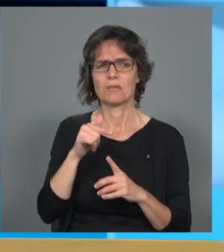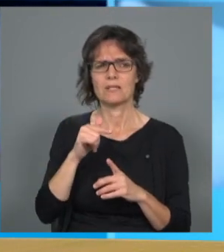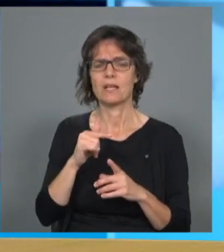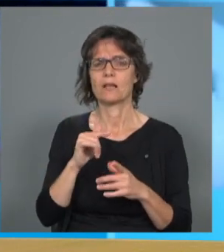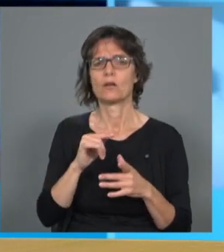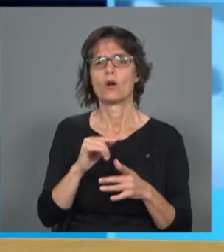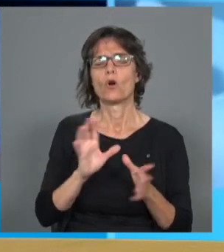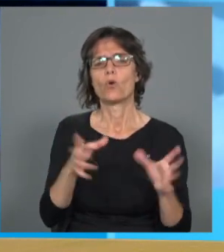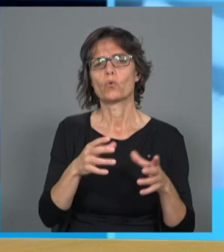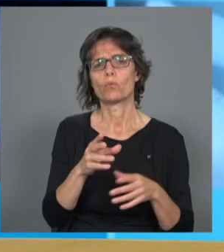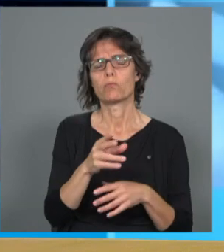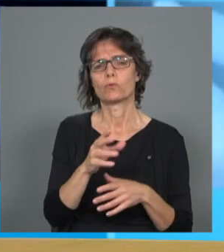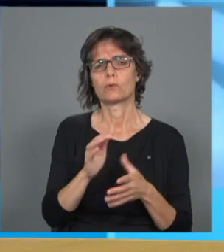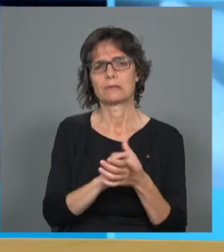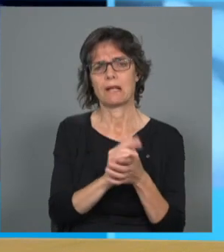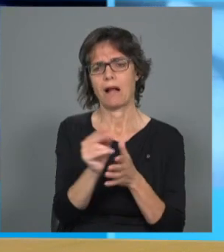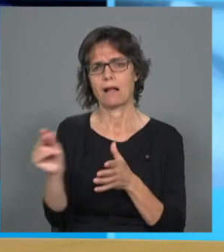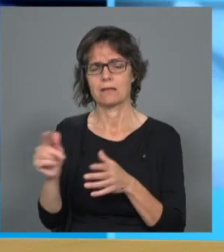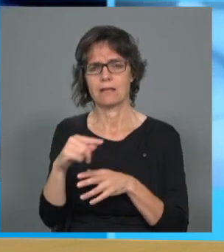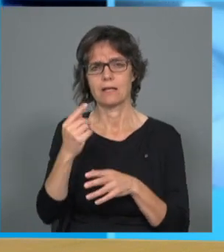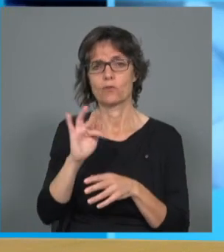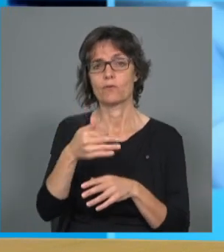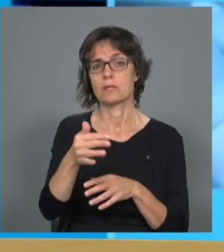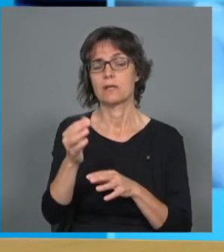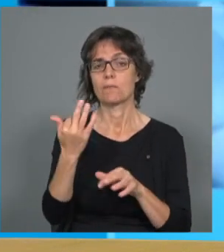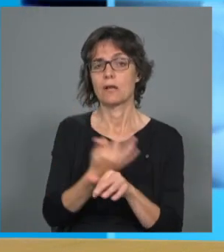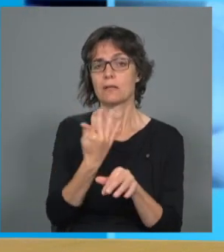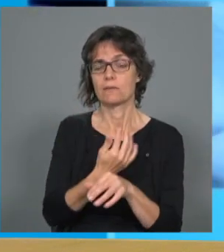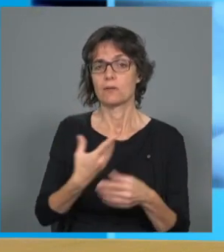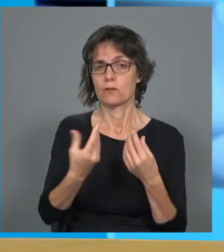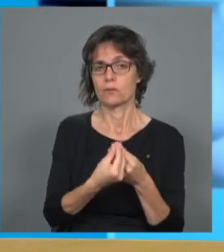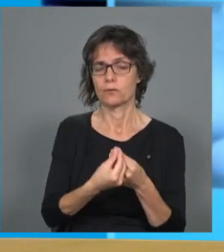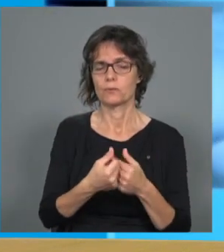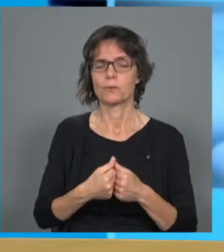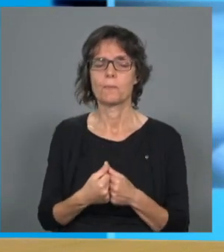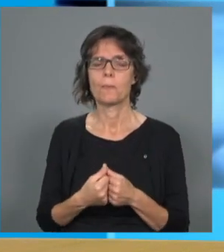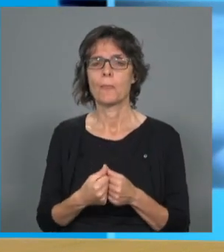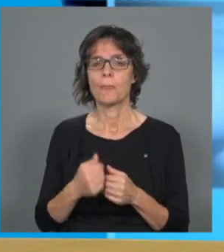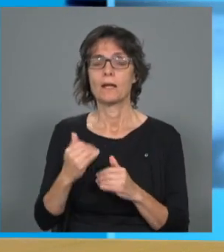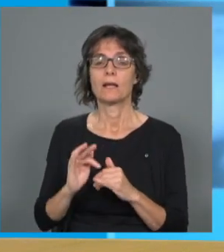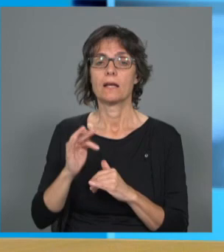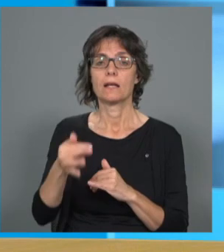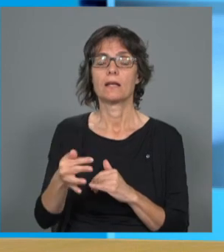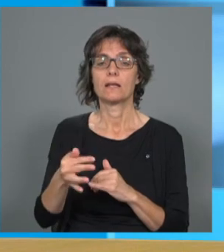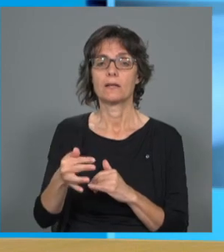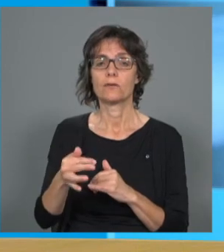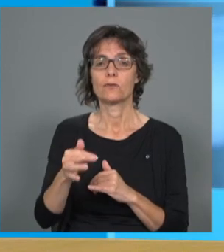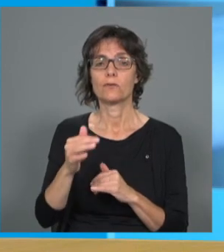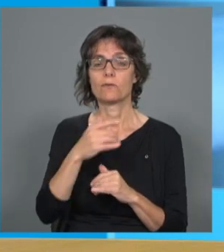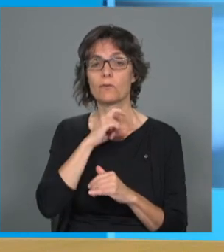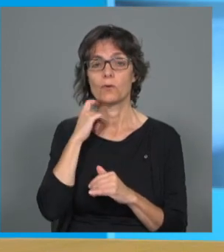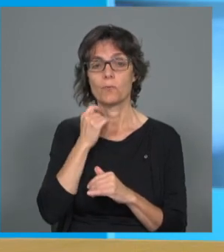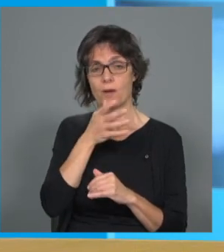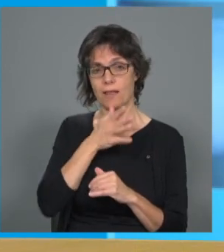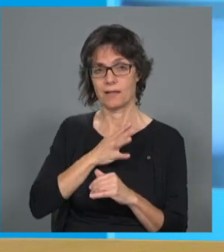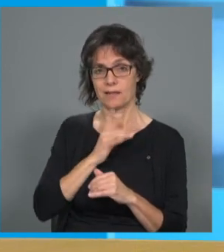uma celebração que foi muito, muito sentida, muito preparada, muito vivida. E depois, no fim, o sacerdote que estava connosco disse-nos uma coisa